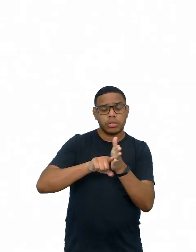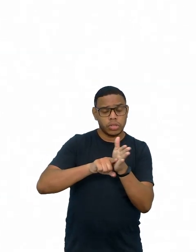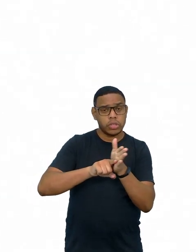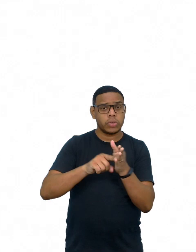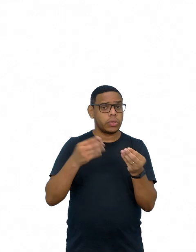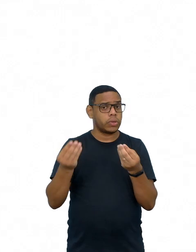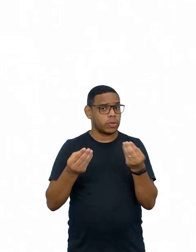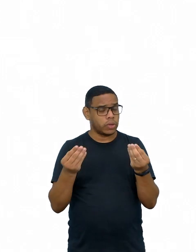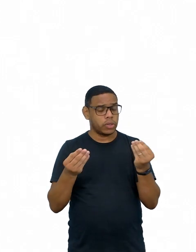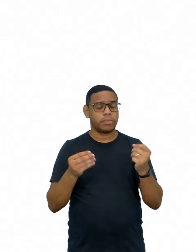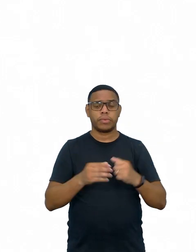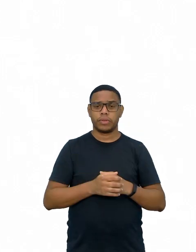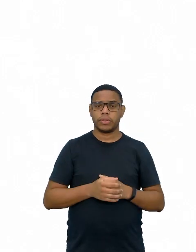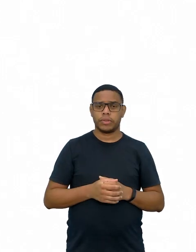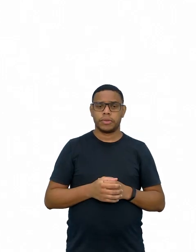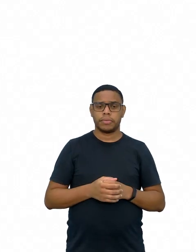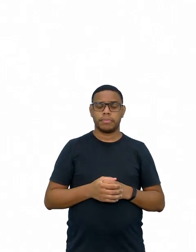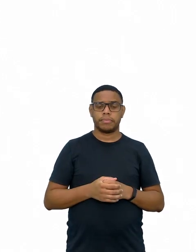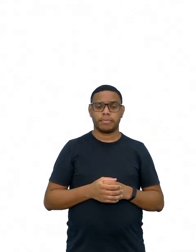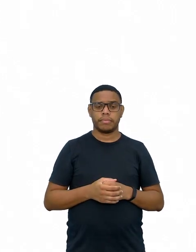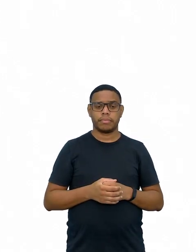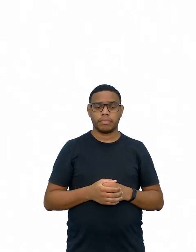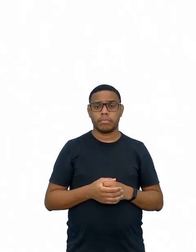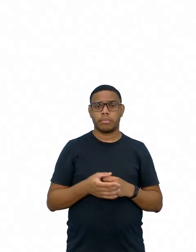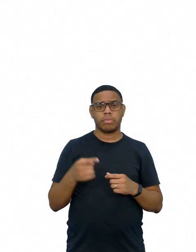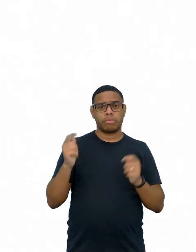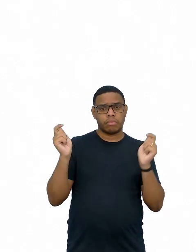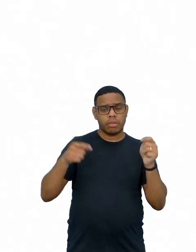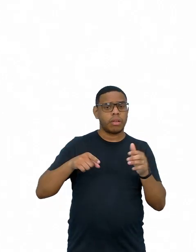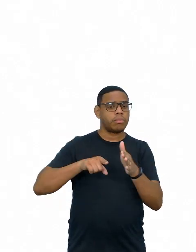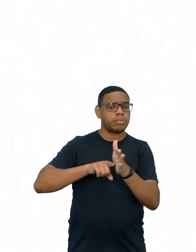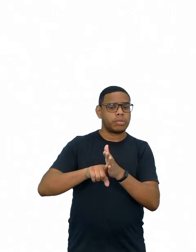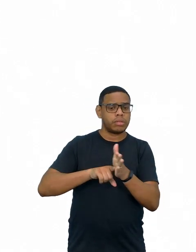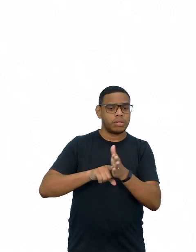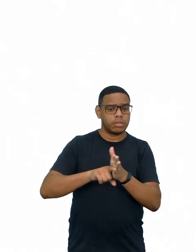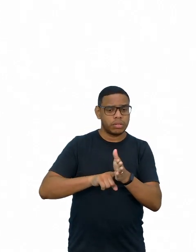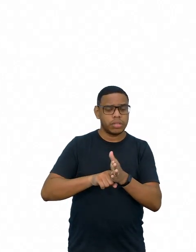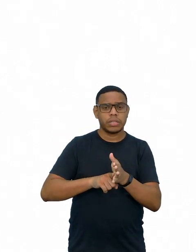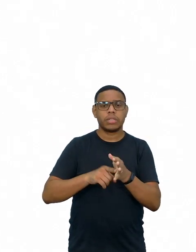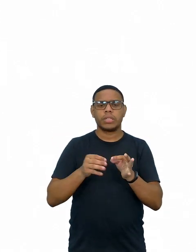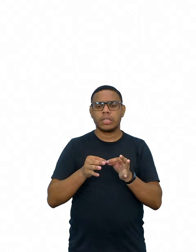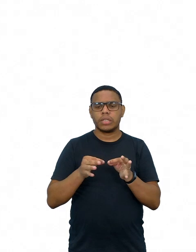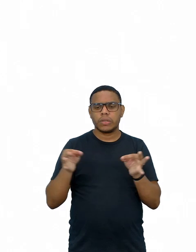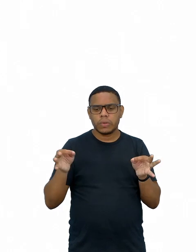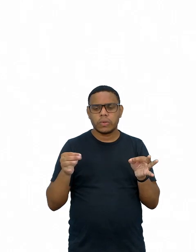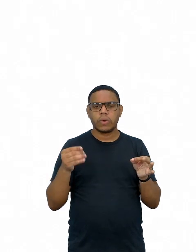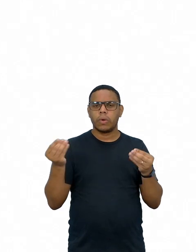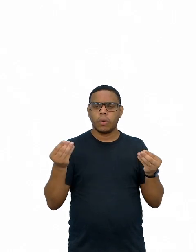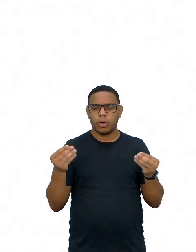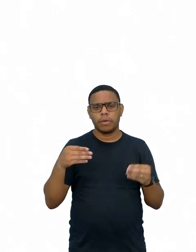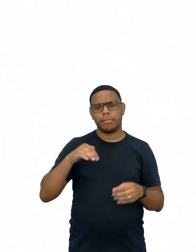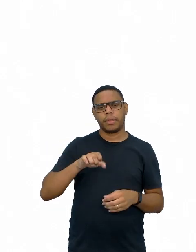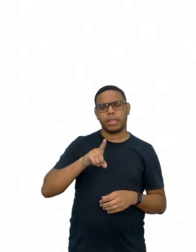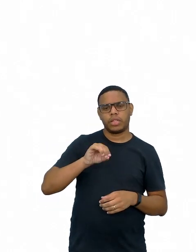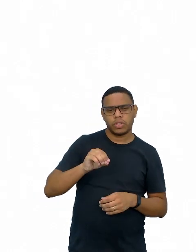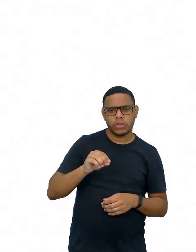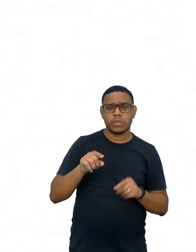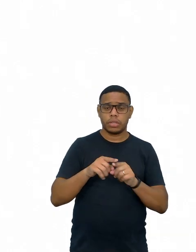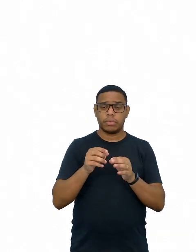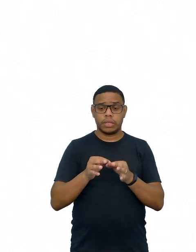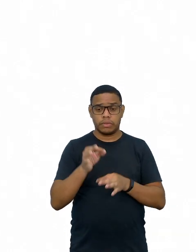Sempre, a gente pode pesquisar distâncias e ponto médio em